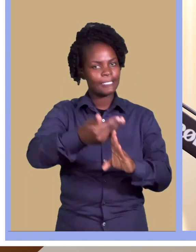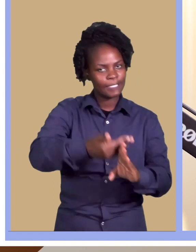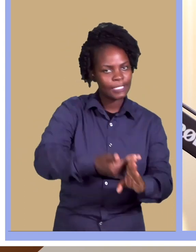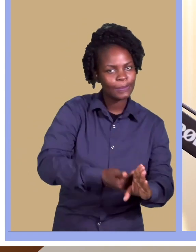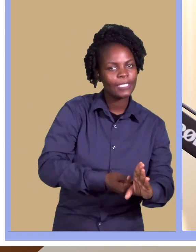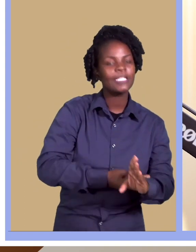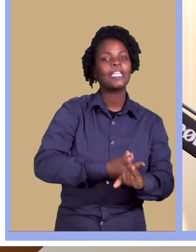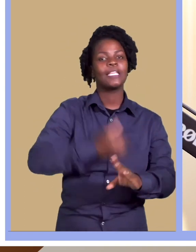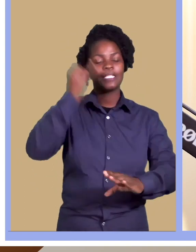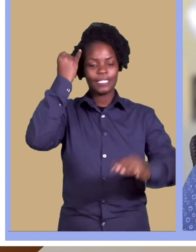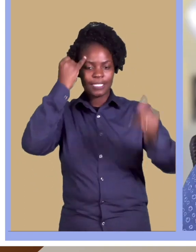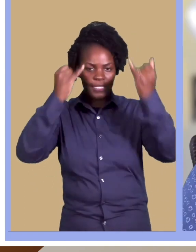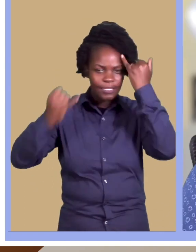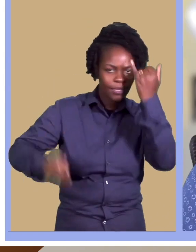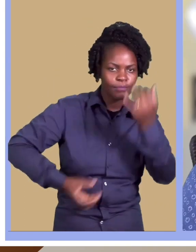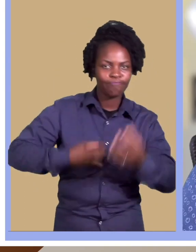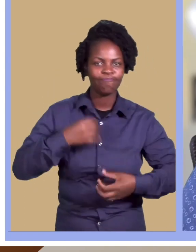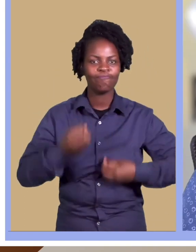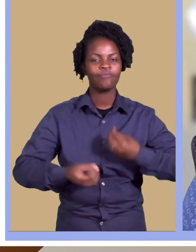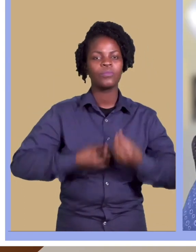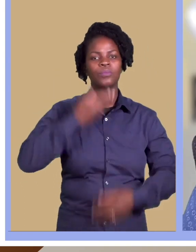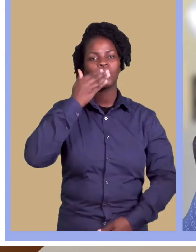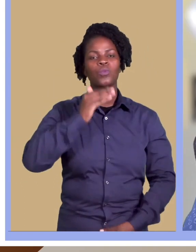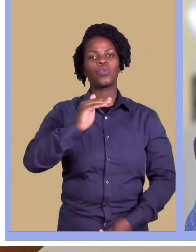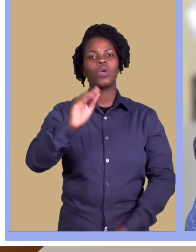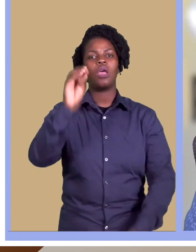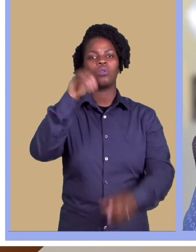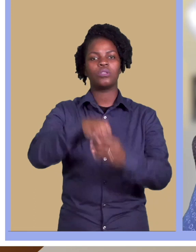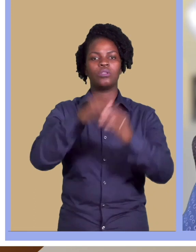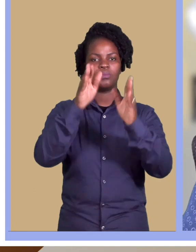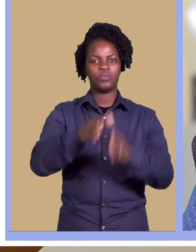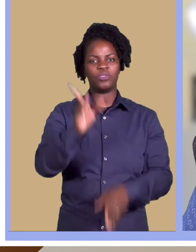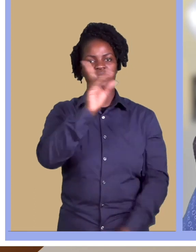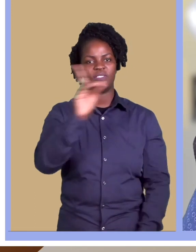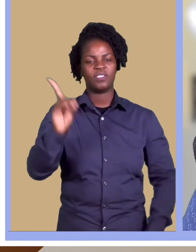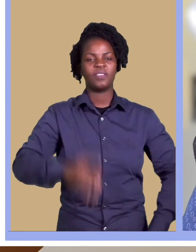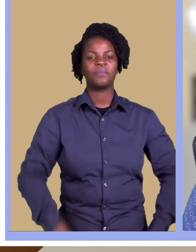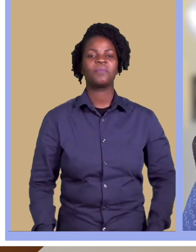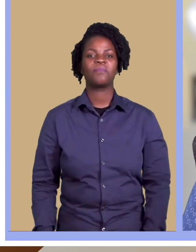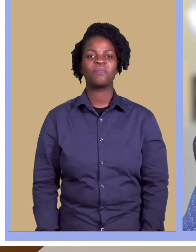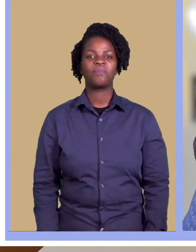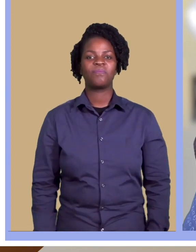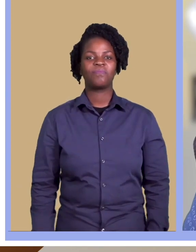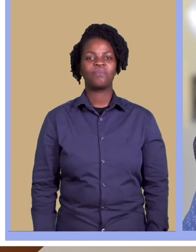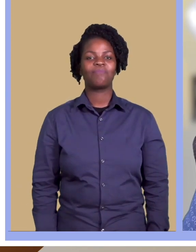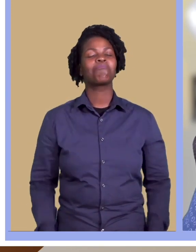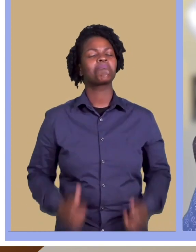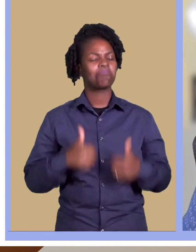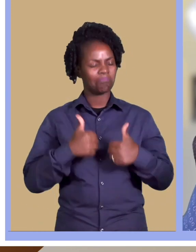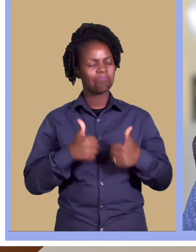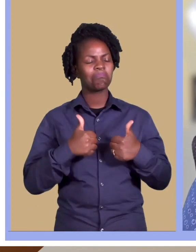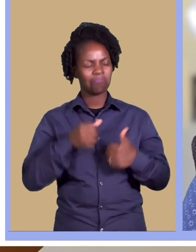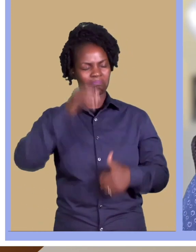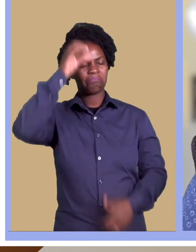a inclusão de pessoas com deficiência. Exatamente, muito bem falado, porque muitas vezes aquilo que falamos